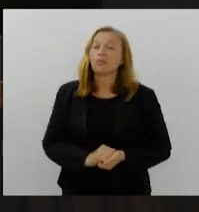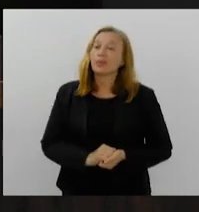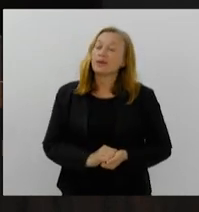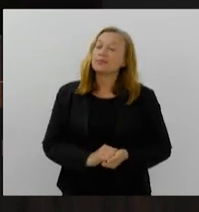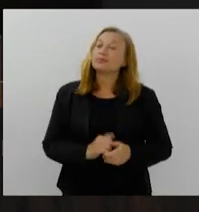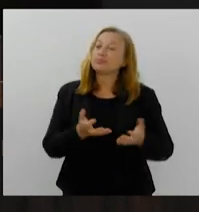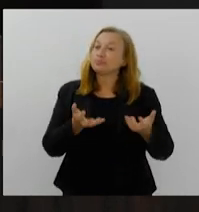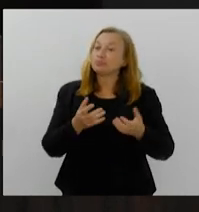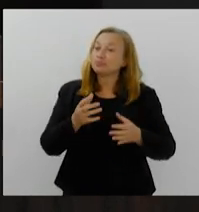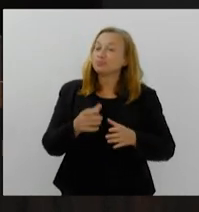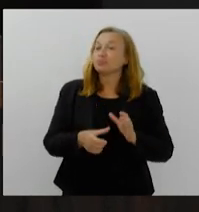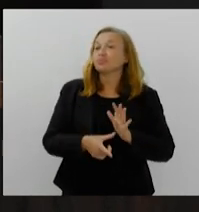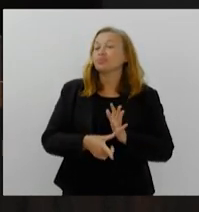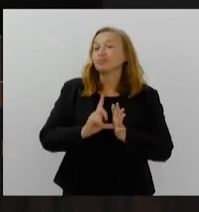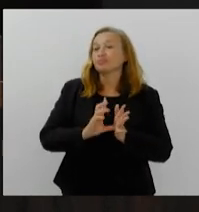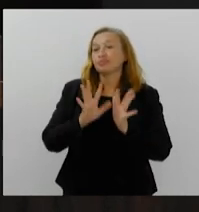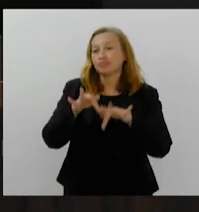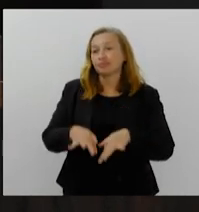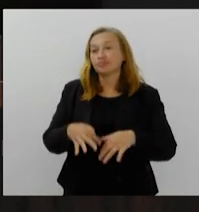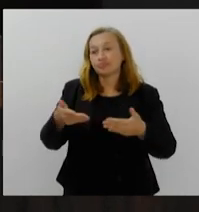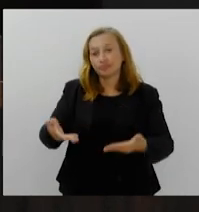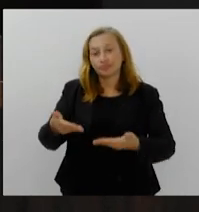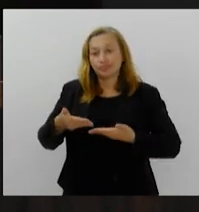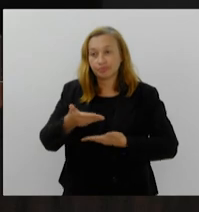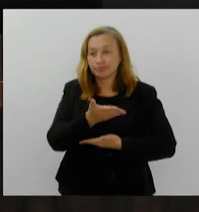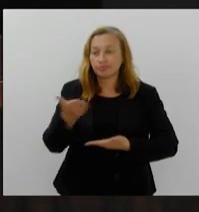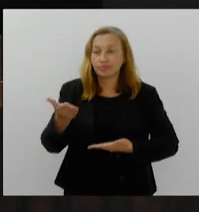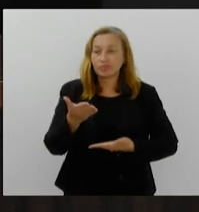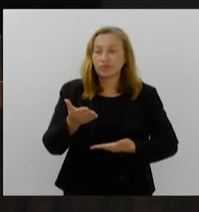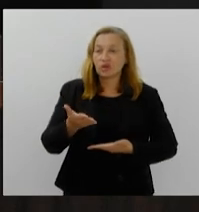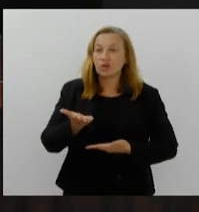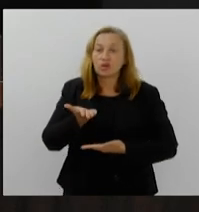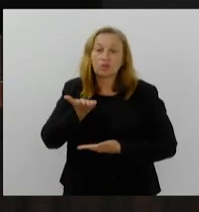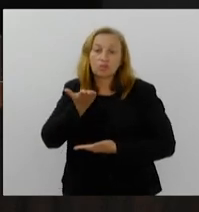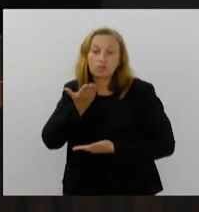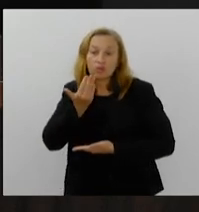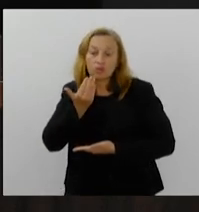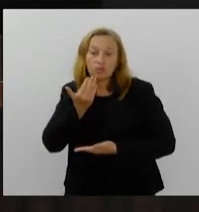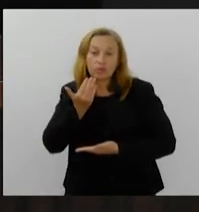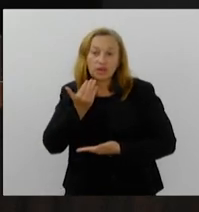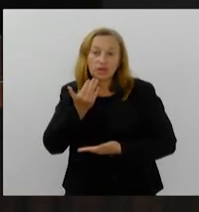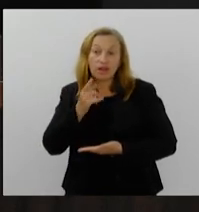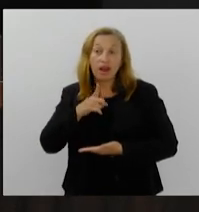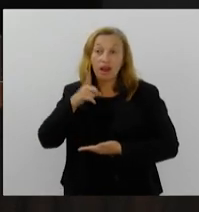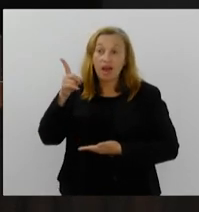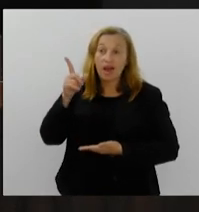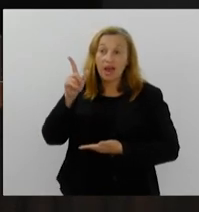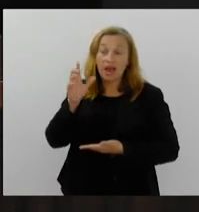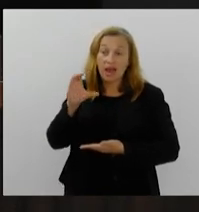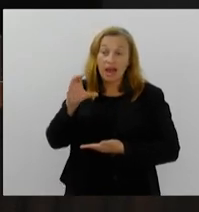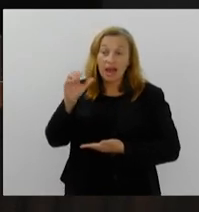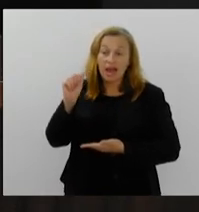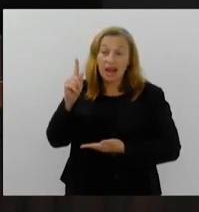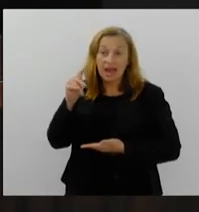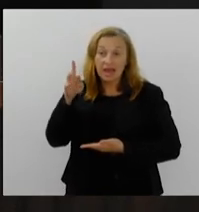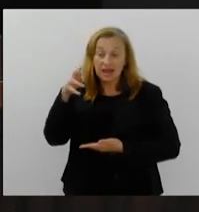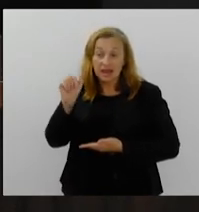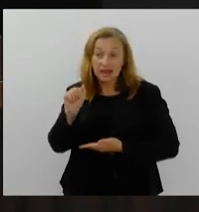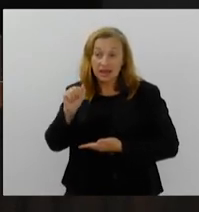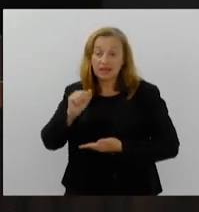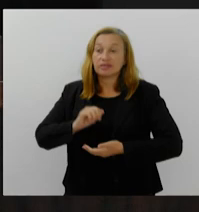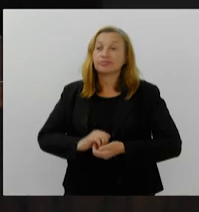eu quero, antes de encerrar, aproveitar e convidá-los para um coquetel que será oferecido na galeria, aqui na parte